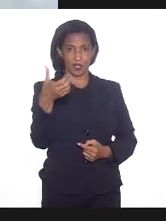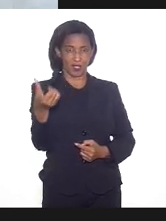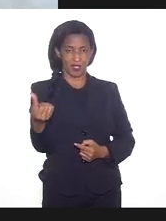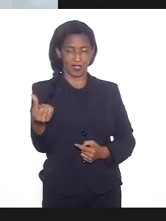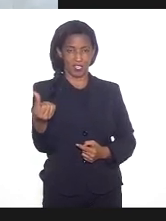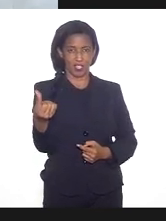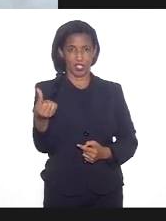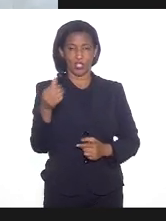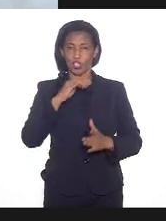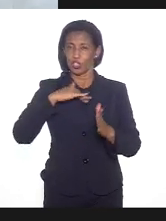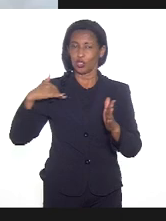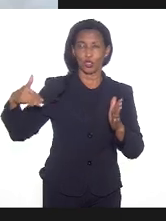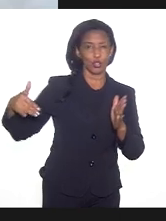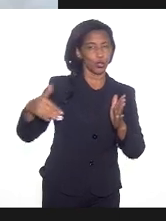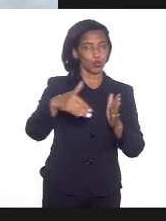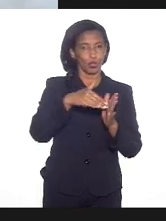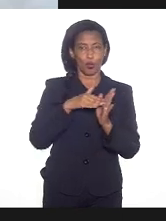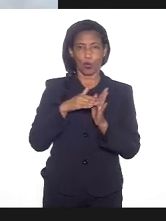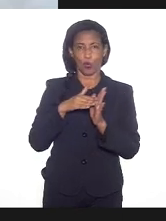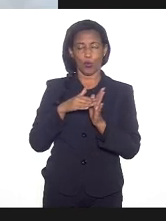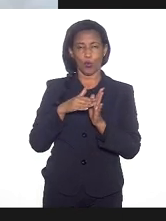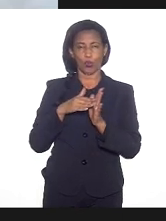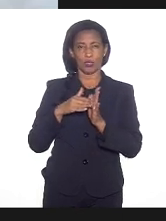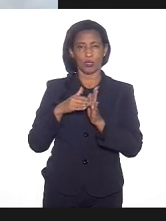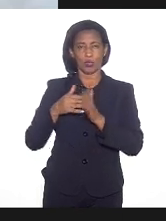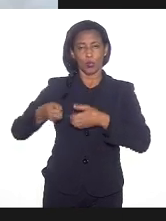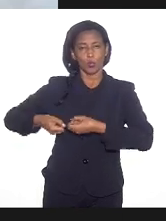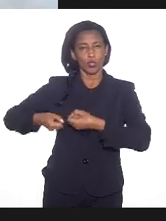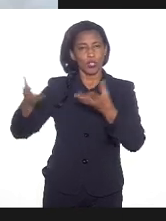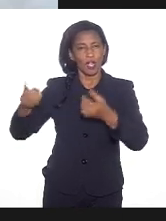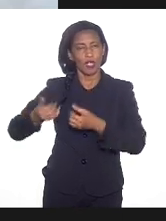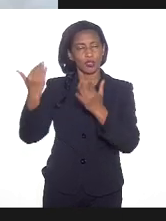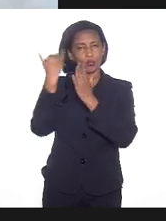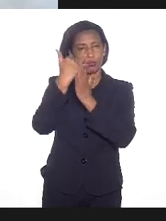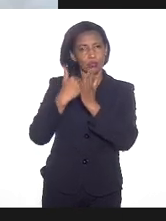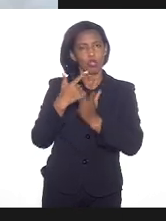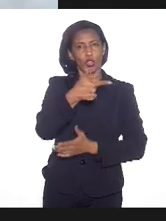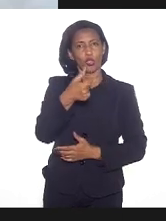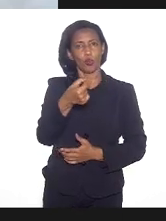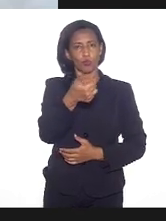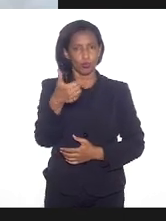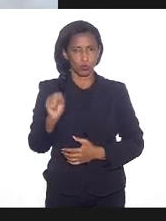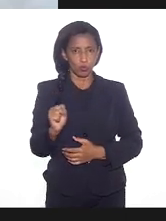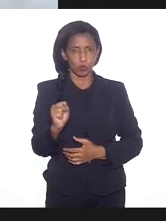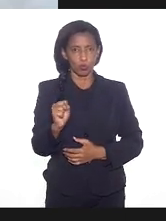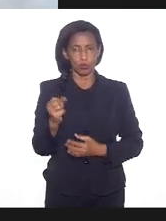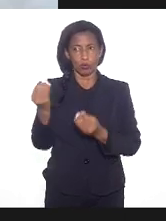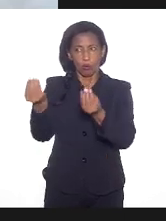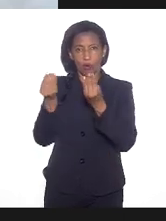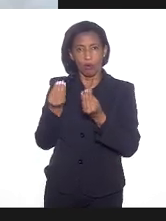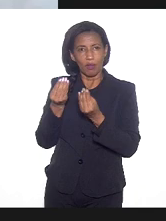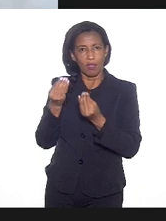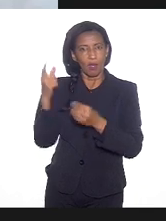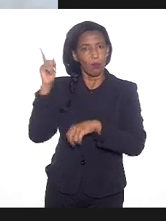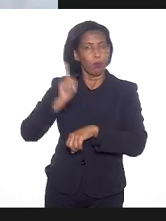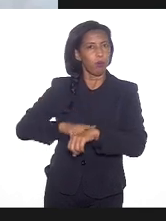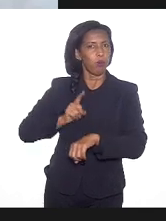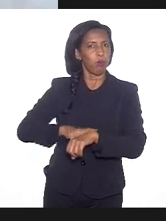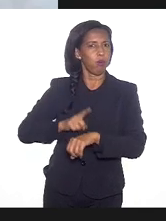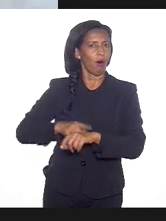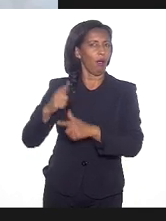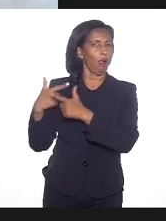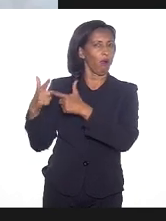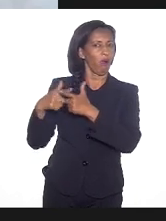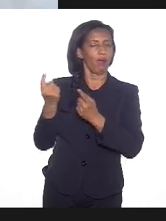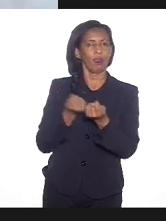31,56% de toda a dotação atualizada das despesas de orçamento de 2018, nos vem imediatamente a noção do